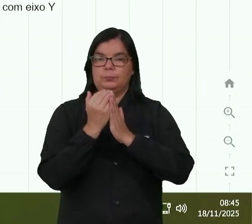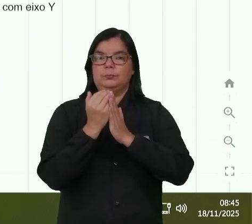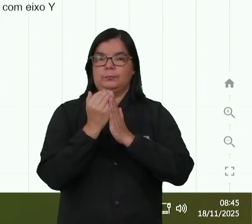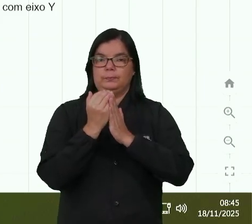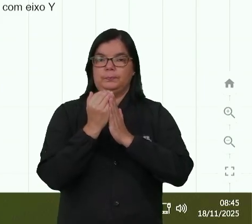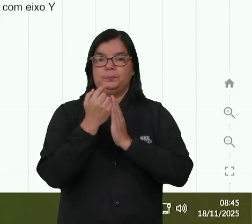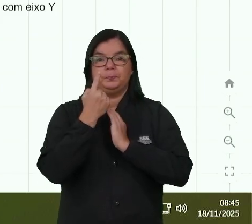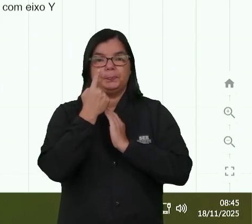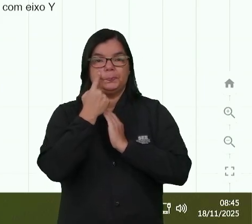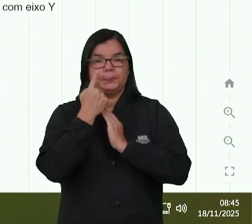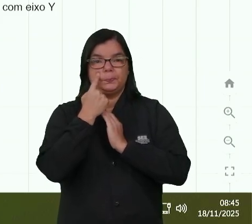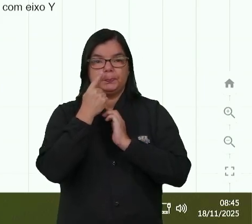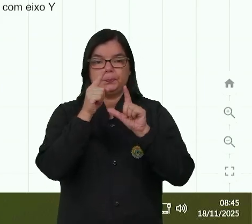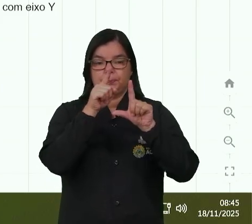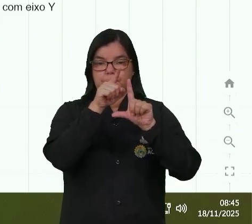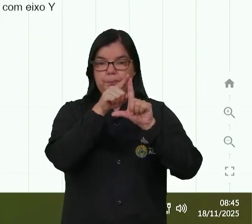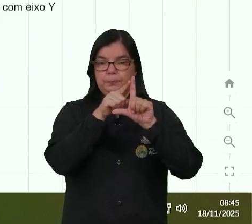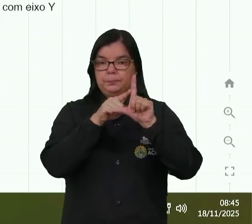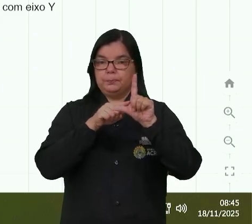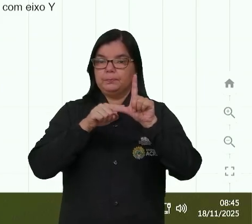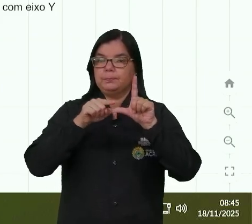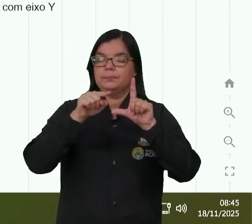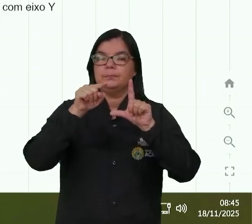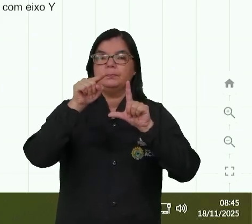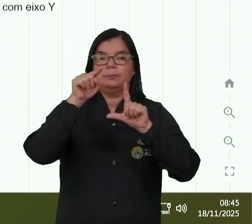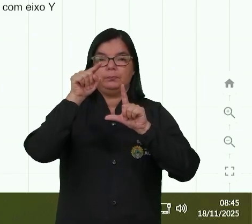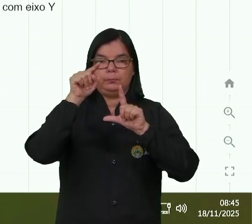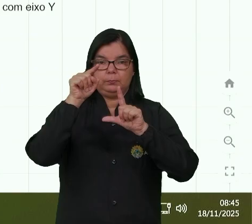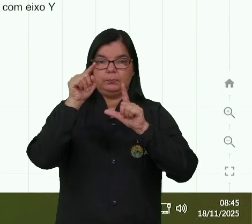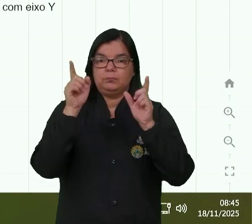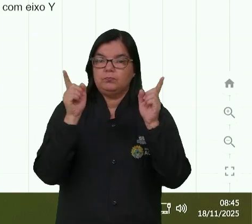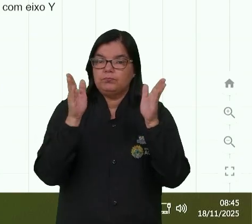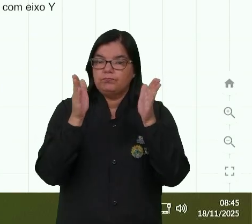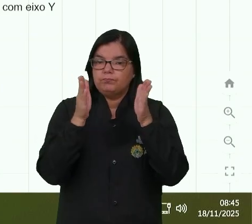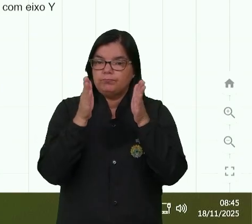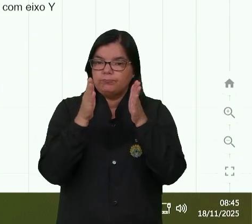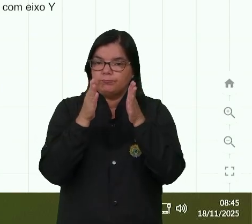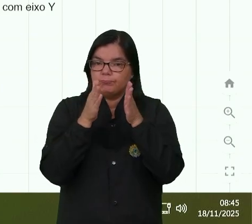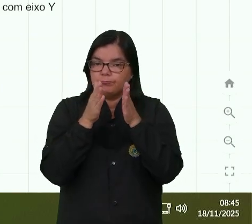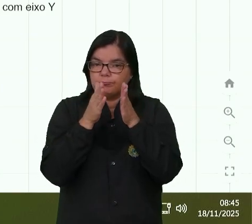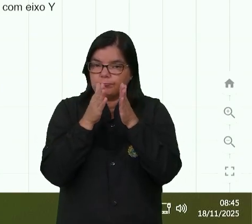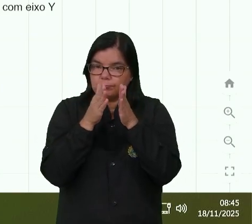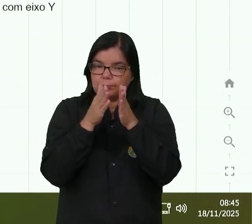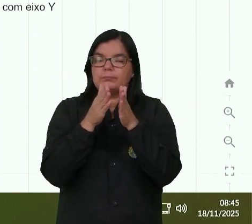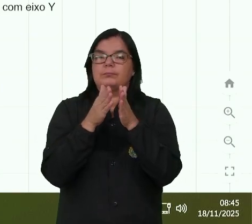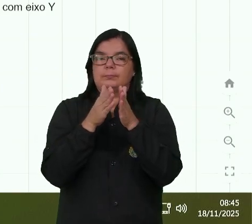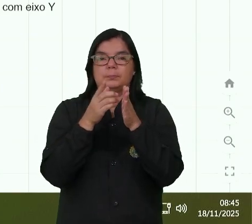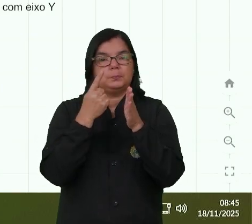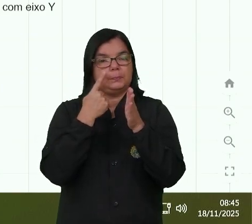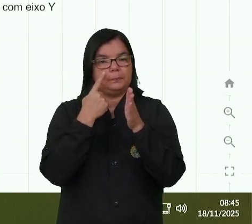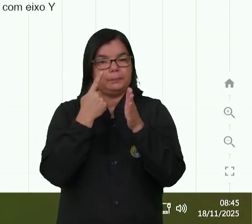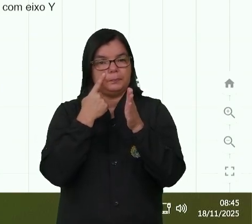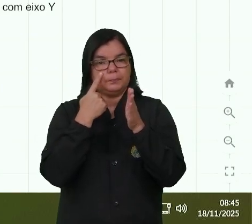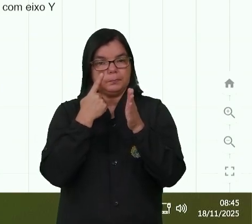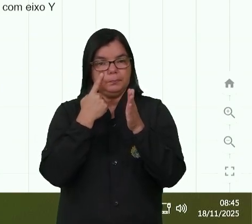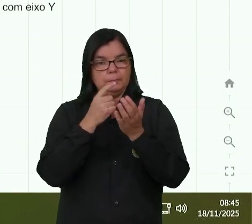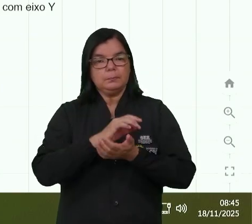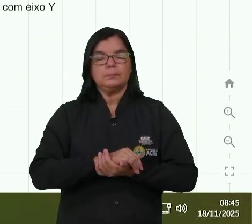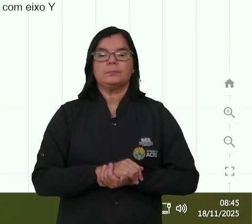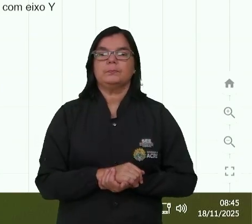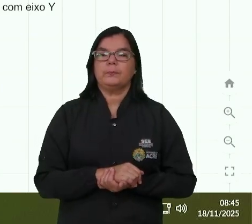coeficiente, veja, o gráfico está ficando mais imprensado, como você vê agora. Está